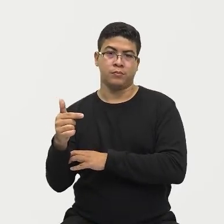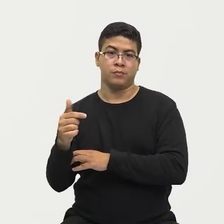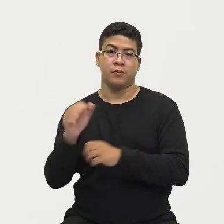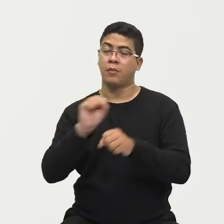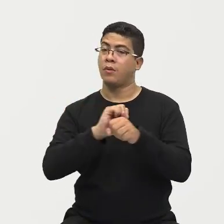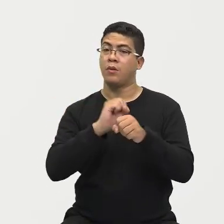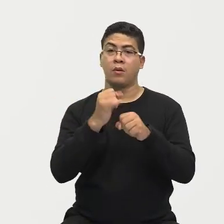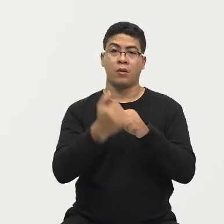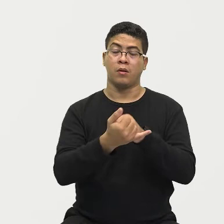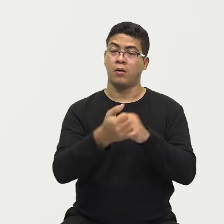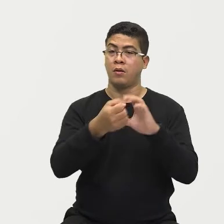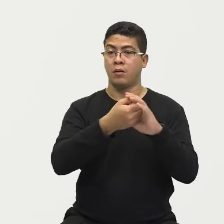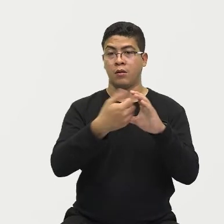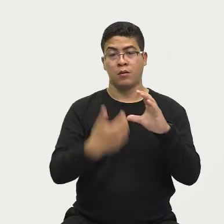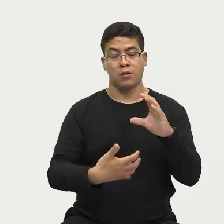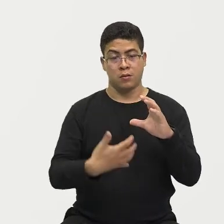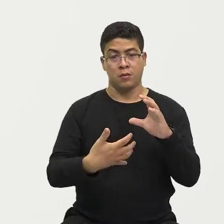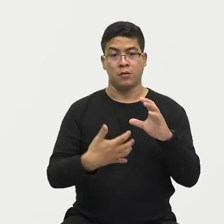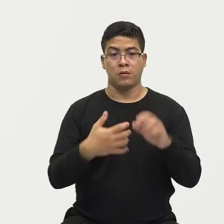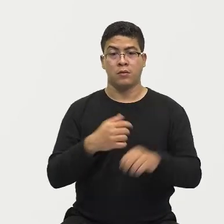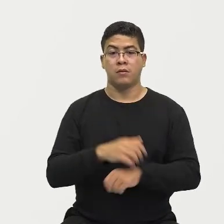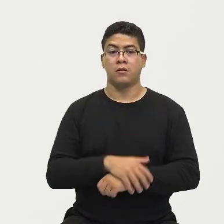nem é um